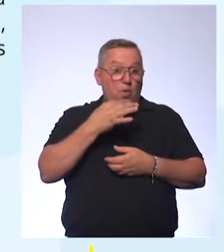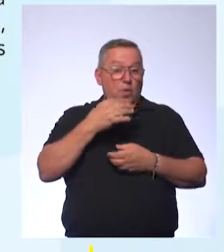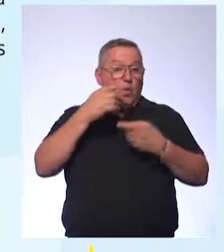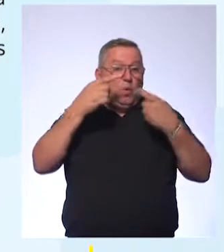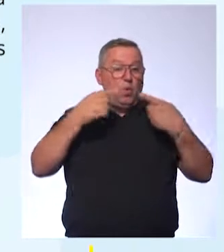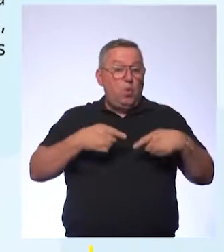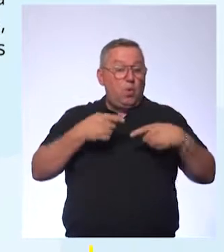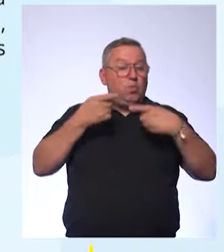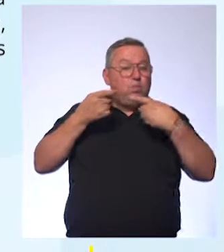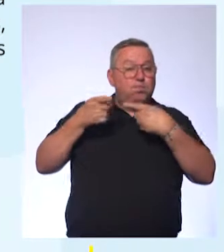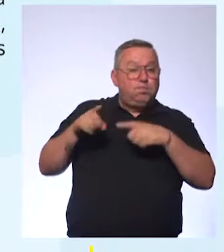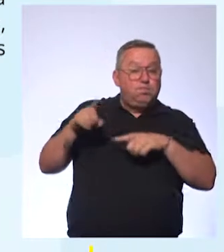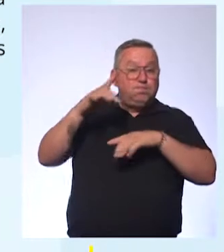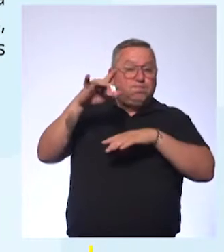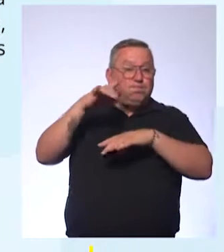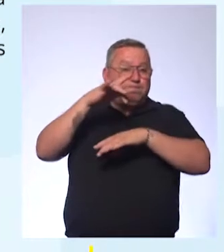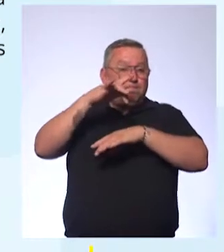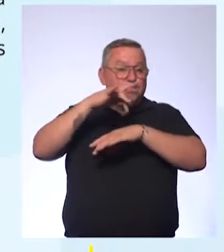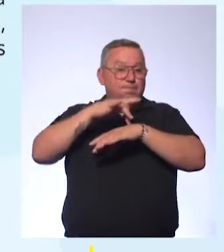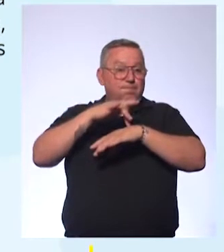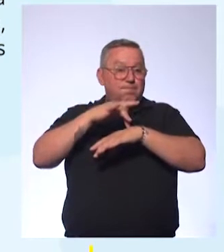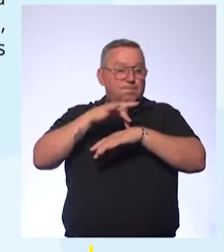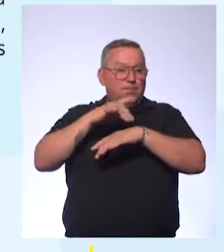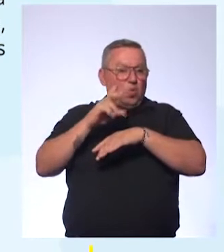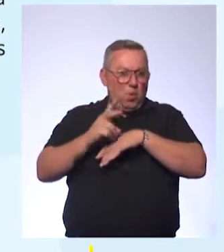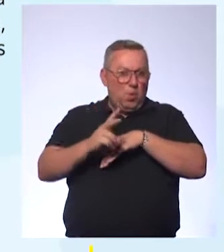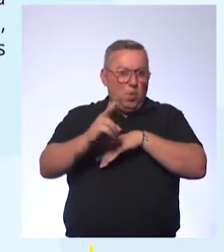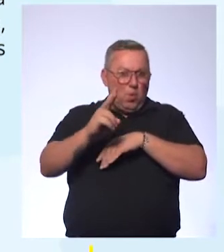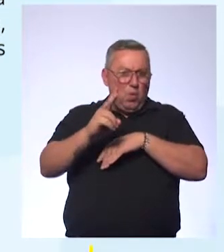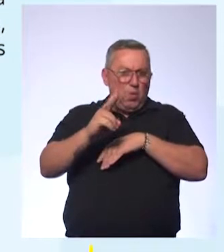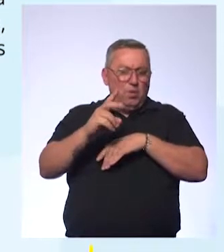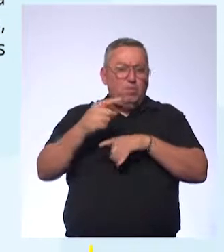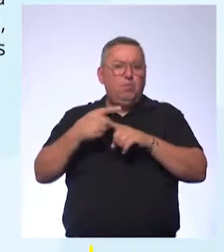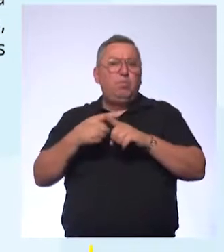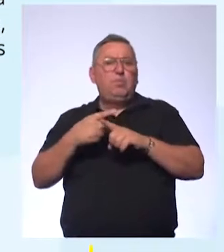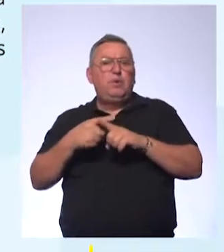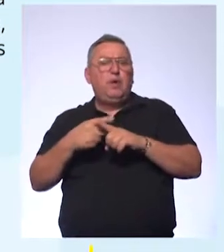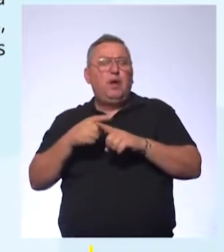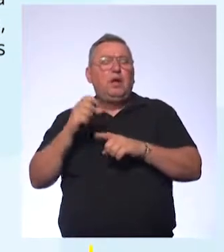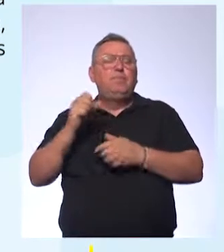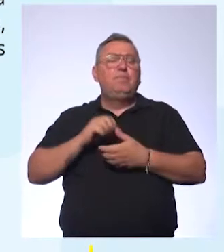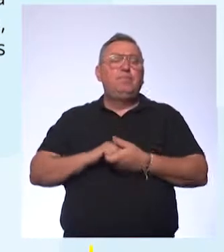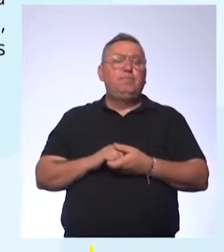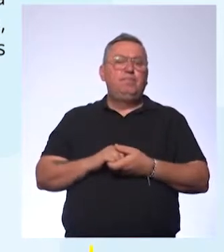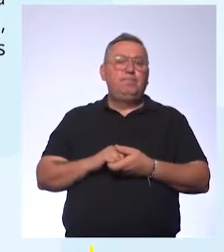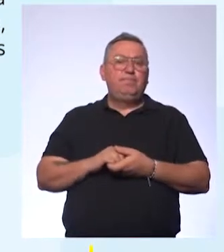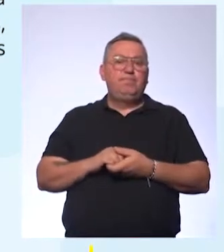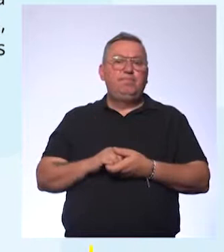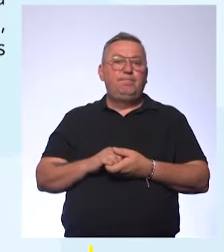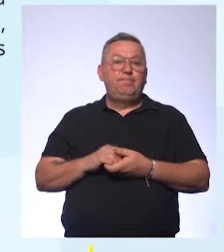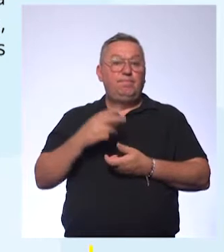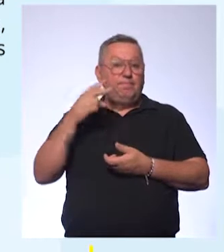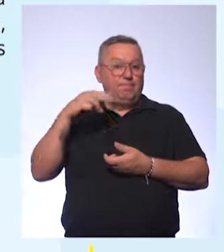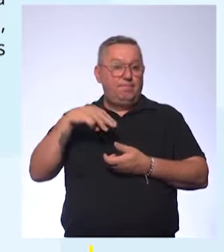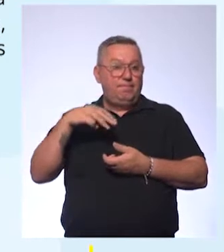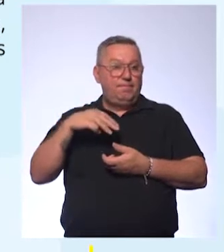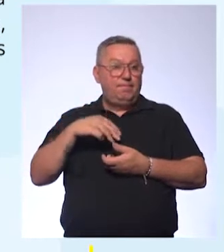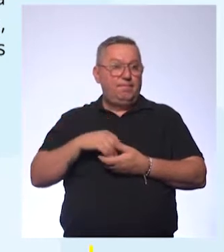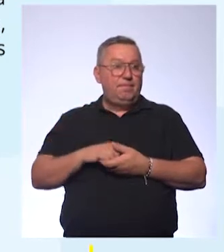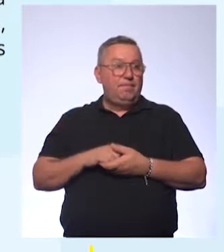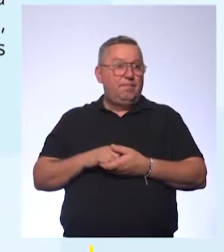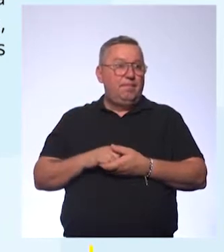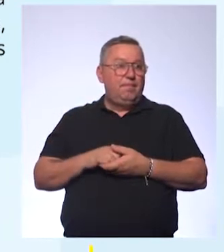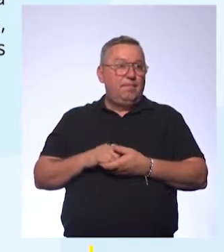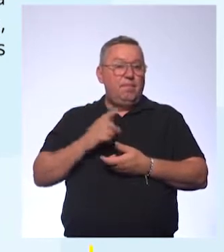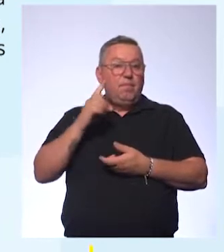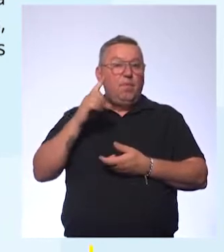combate ao mosquito causador dessas doenças é efetivo, sim ou não? E por quê? 2 minutinhos, melhor, não vai dar nem